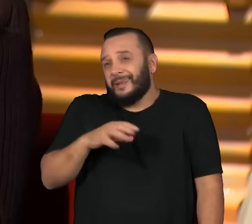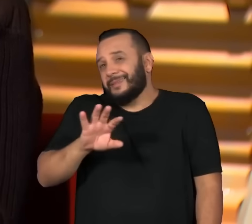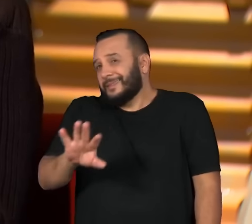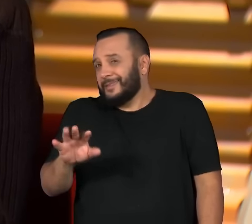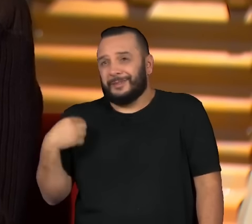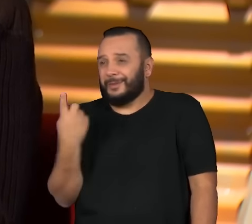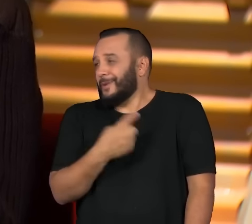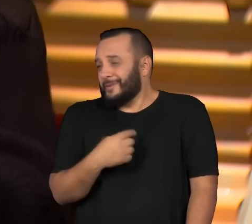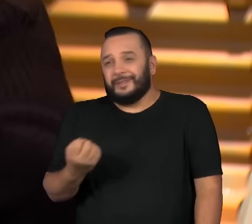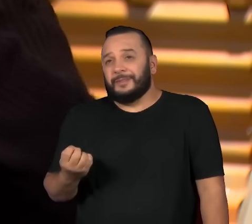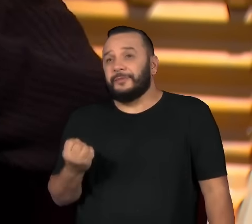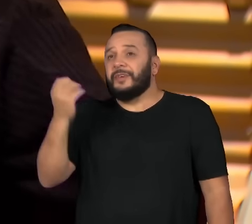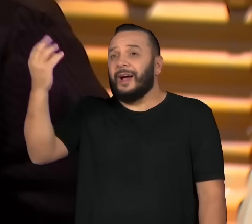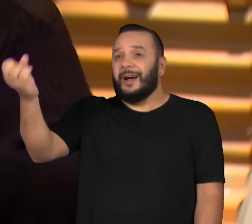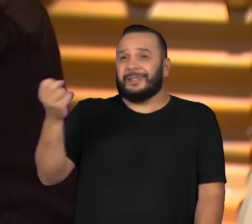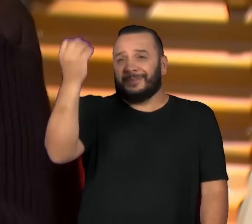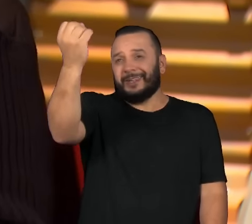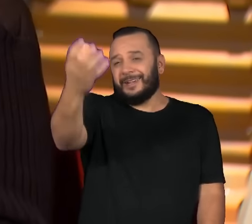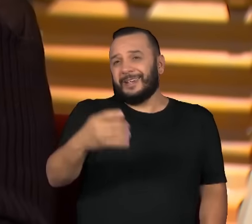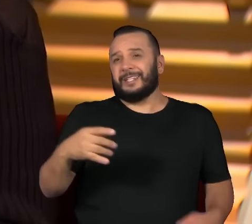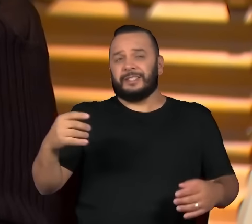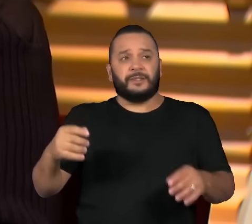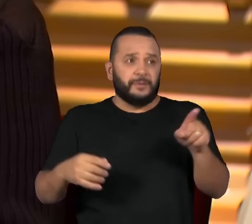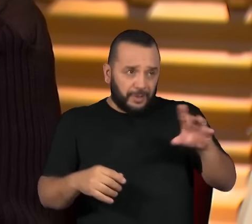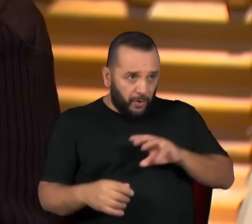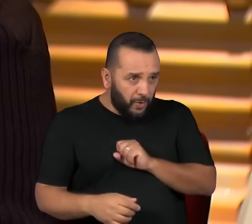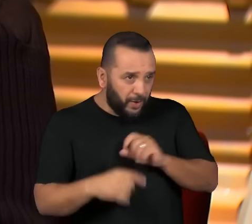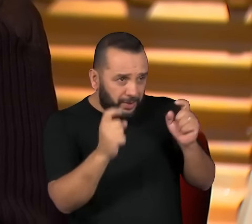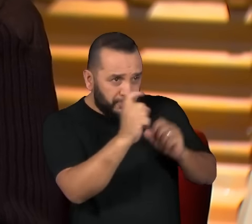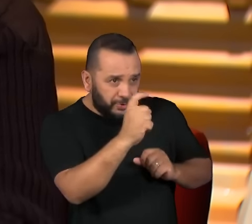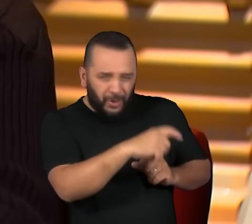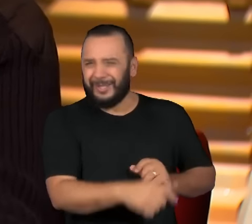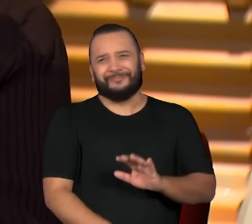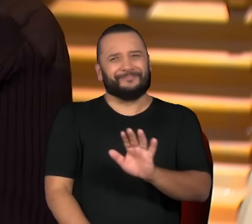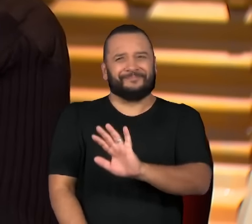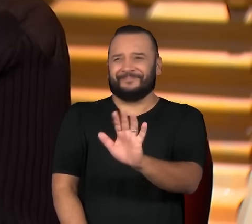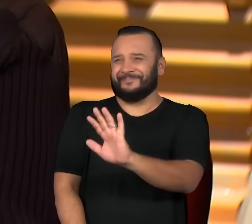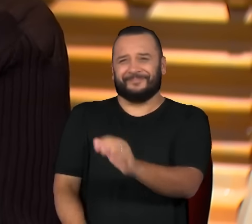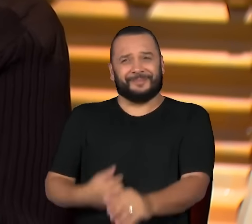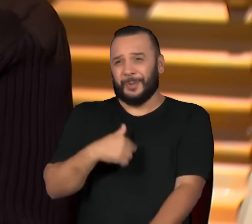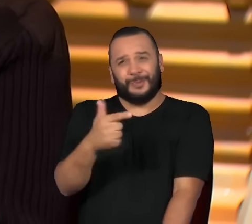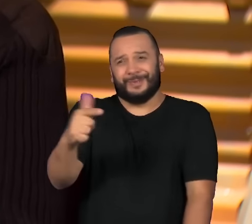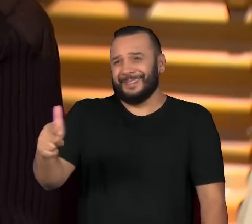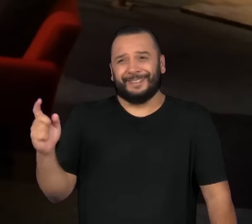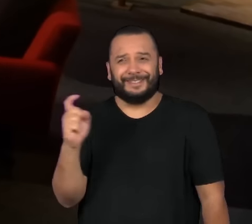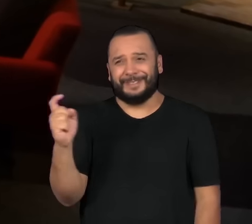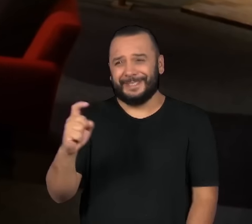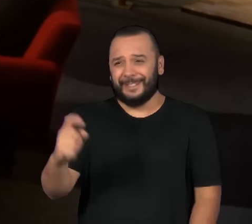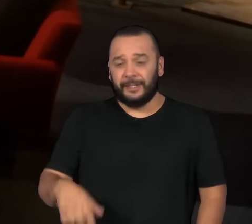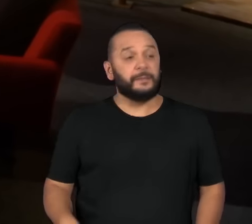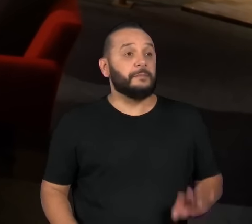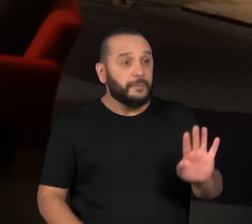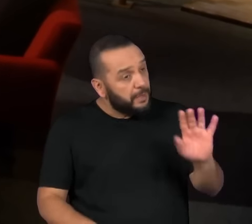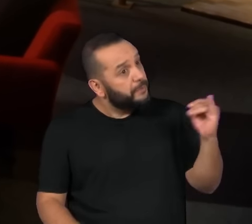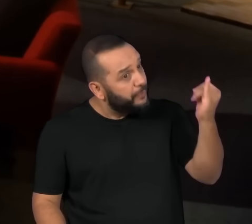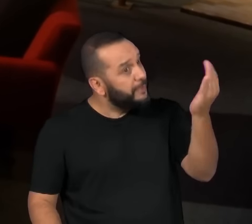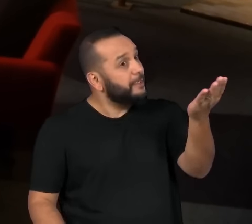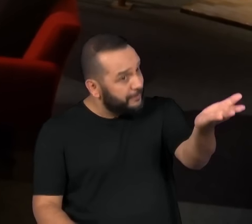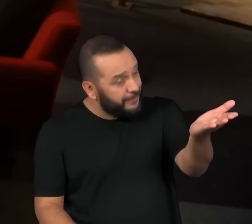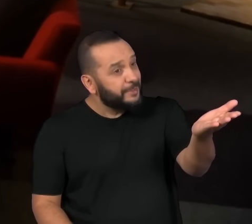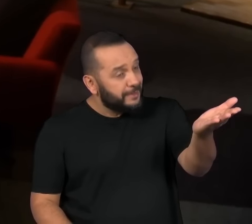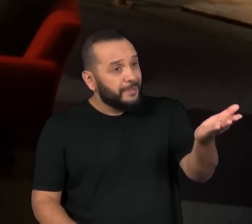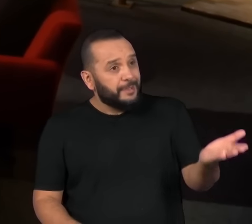turnê, eu acho que a gente é bem old Você school fica lá ainda. no TikTok? Não. Bicando, não? TikTok é uma coisa que eu não tenho ainda. Mas é uma ferramenta onde você está